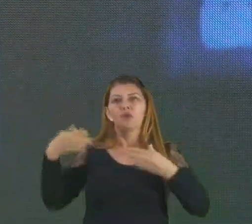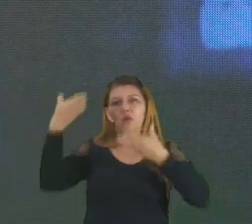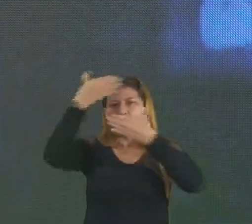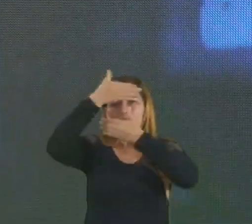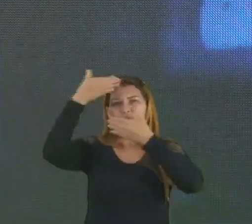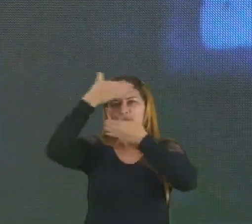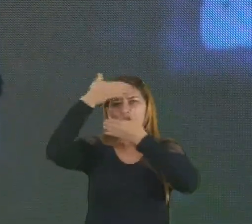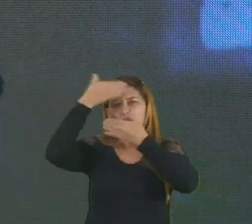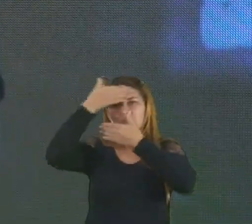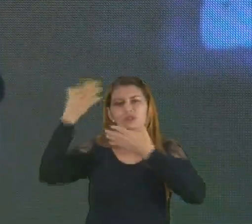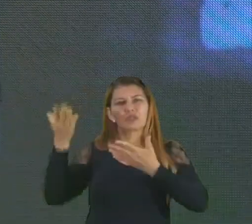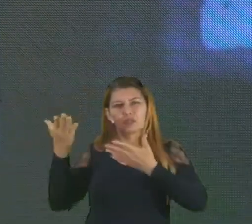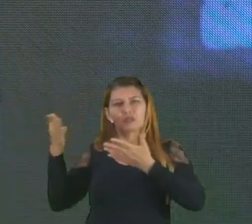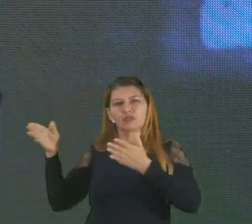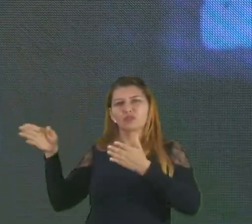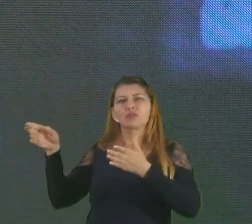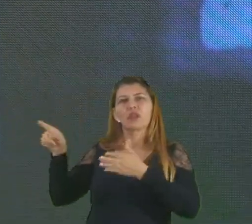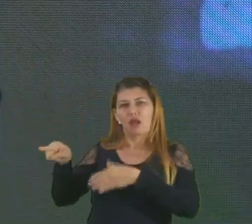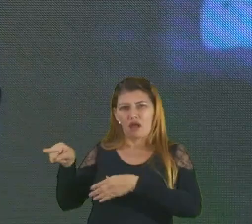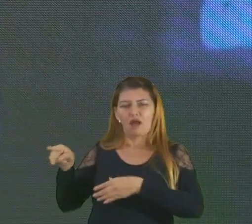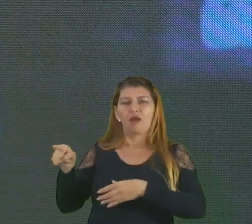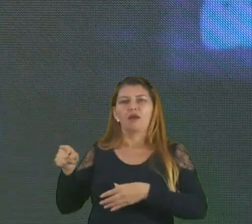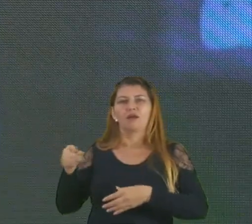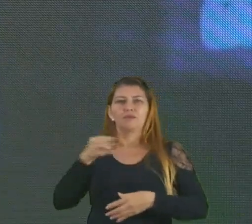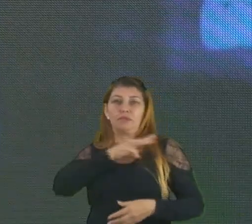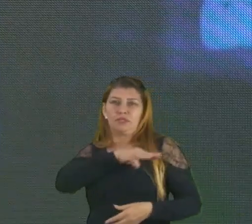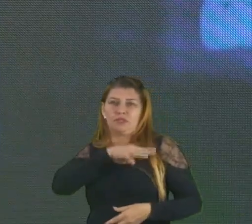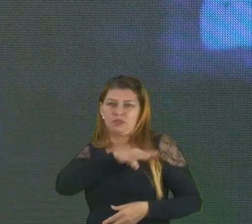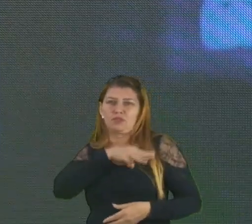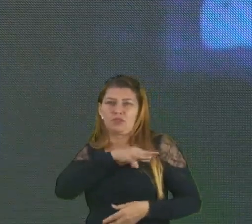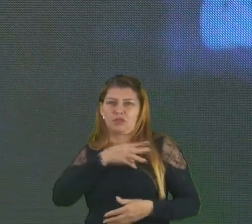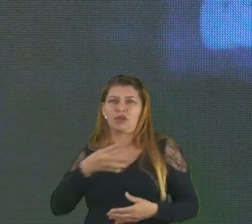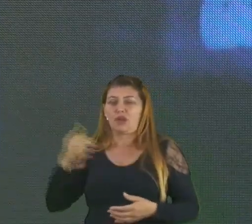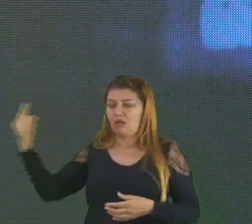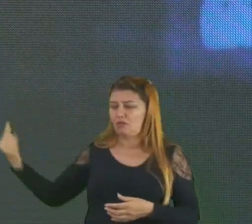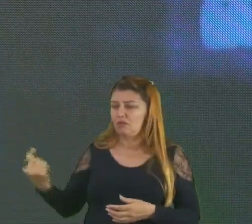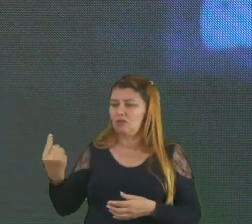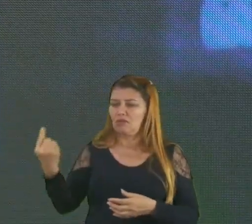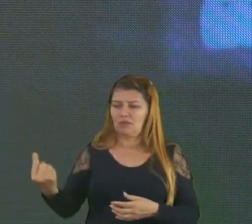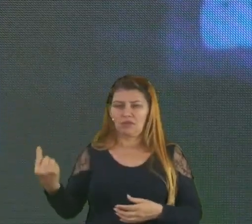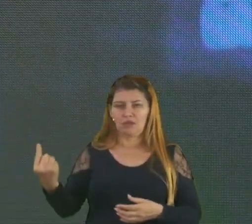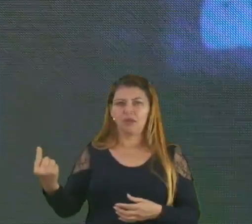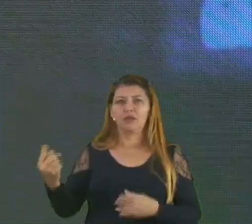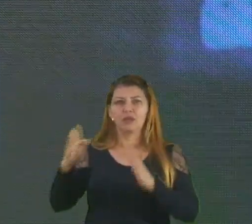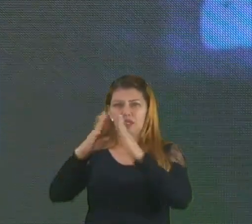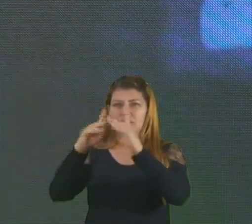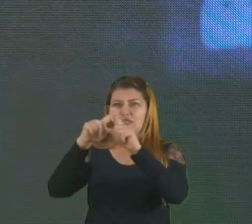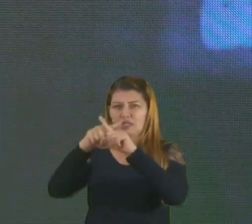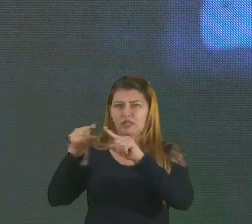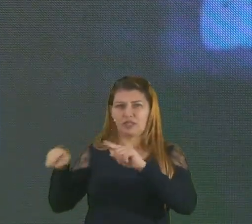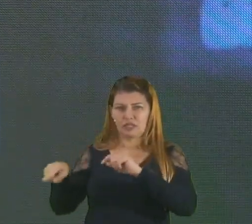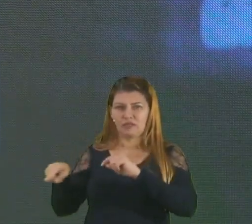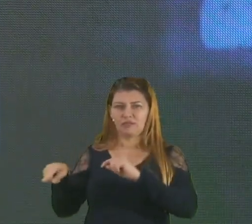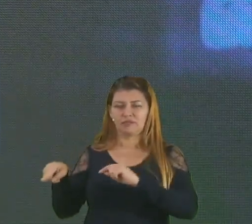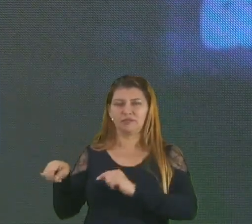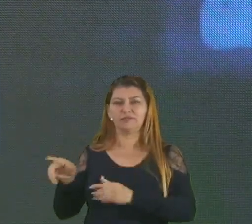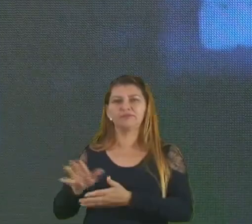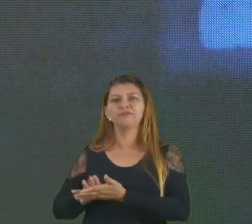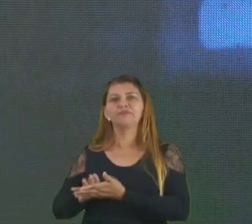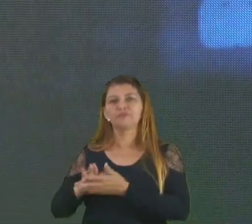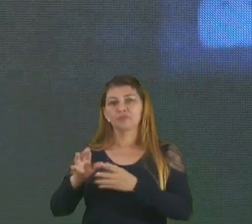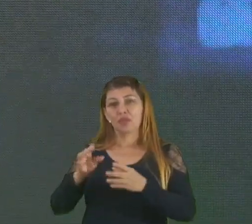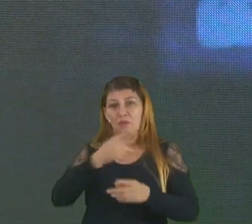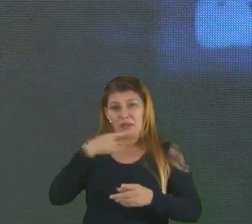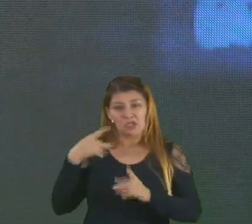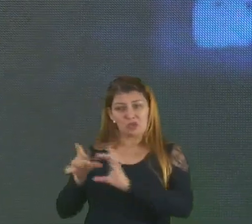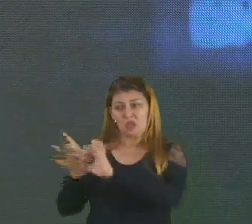muçulmano, dizendo que era missionário, e o pastor cedeu o púlpito para ele. Nessa igreja aqui, nós temos muitos defeitos, mas